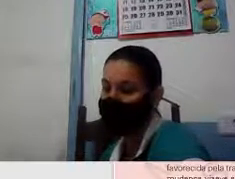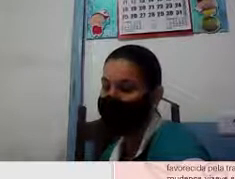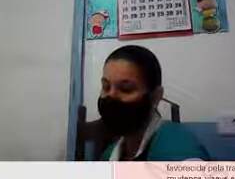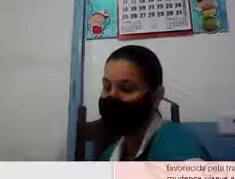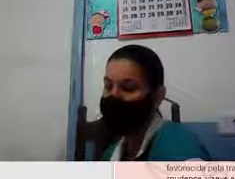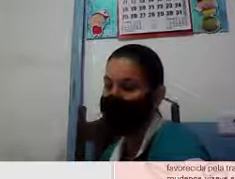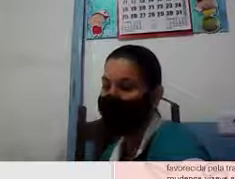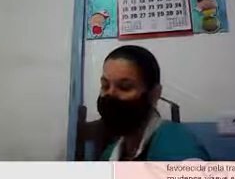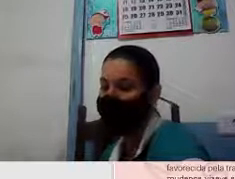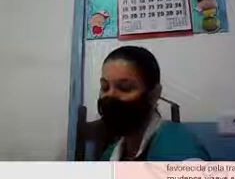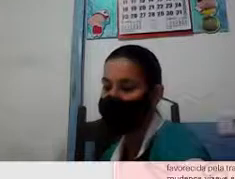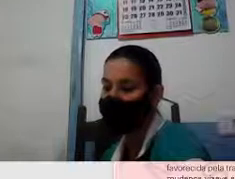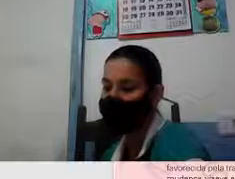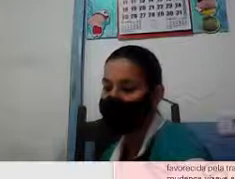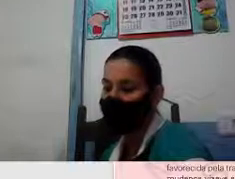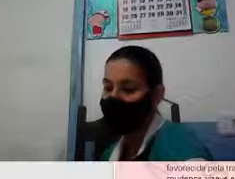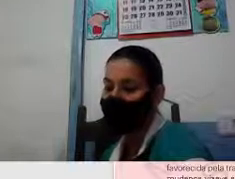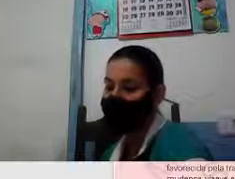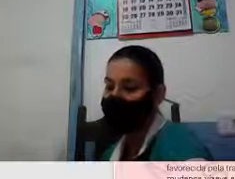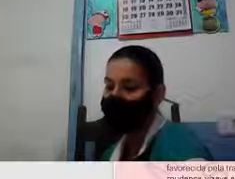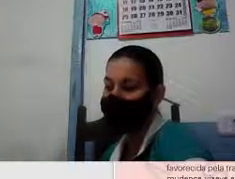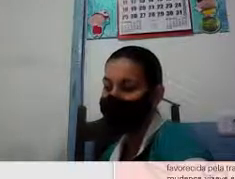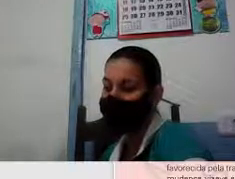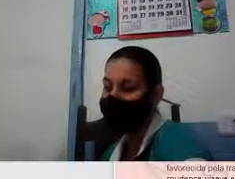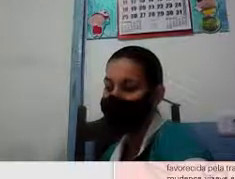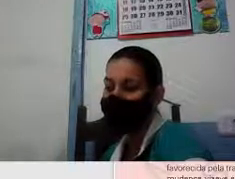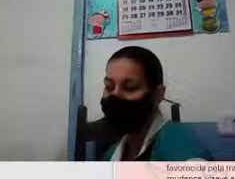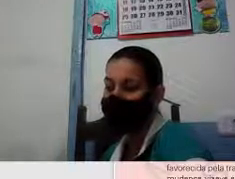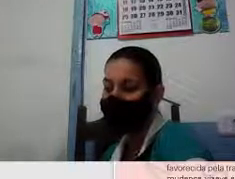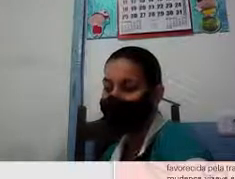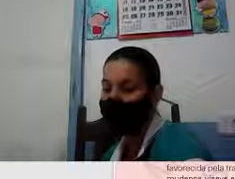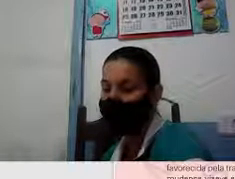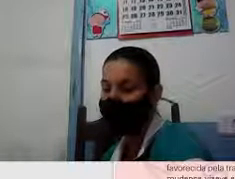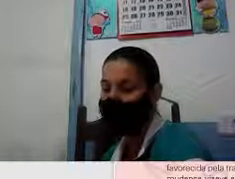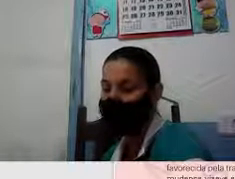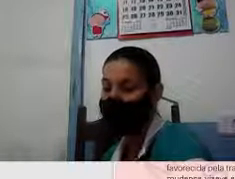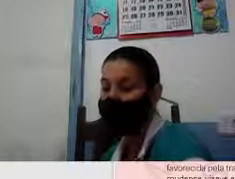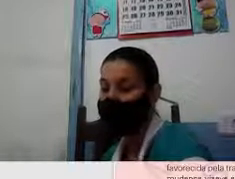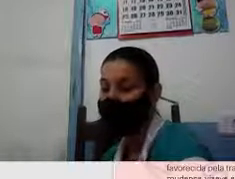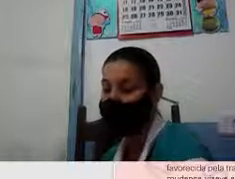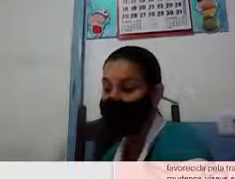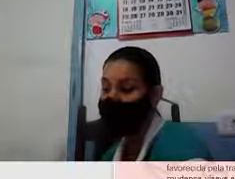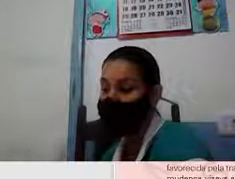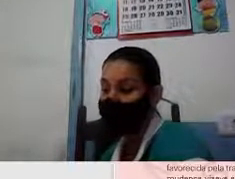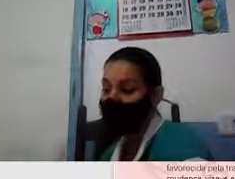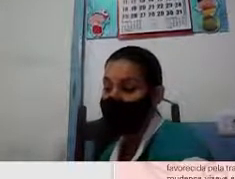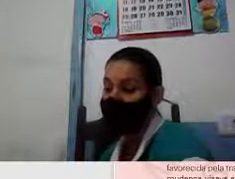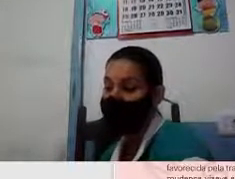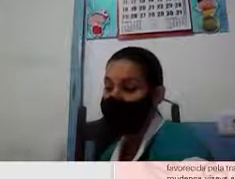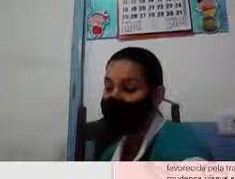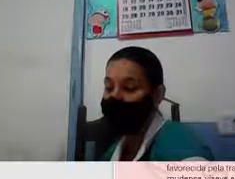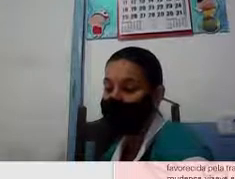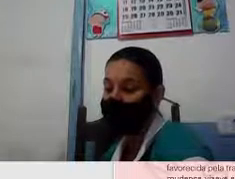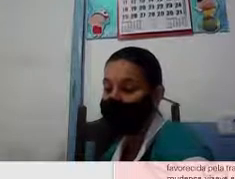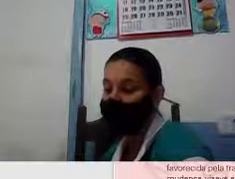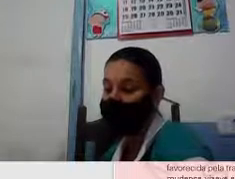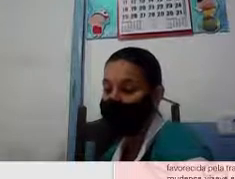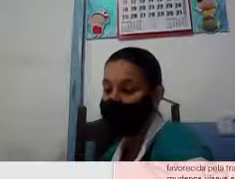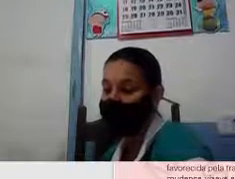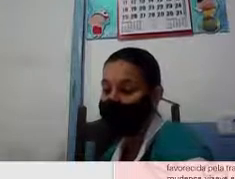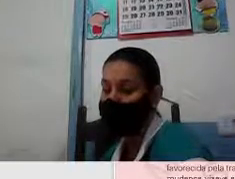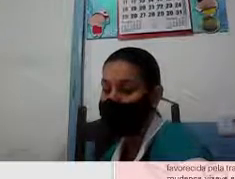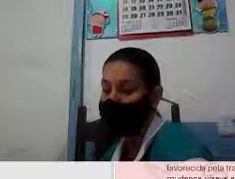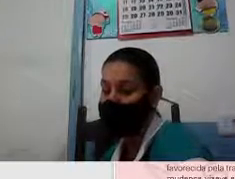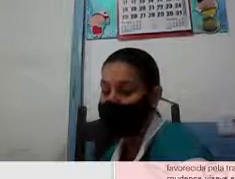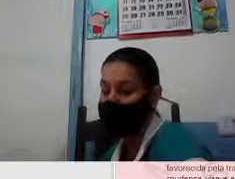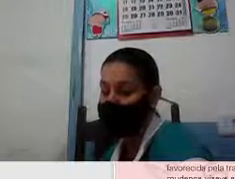As obras líricas do arcadismo do Brasil são aquelas que buscavam expressar os sentimentos do eu lírico. Os principais autores são